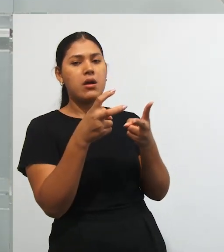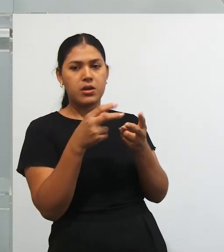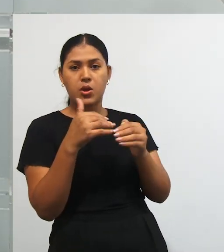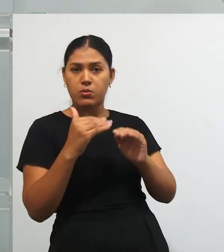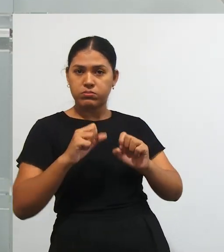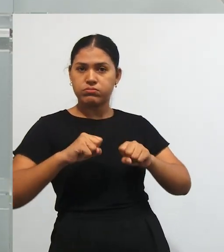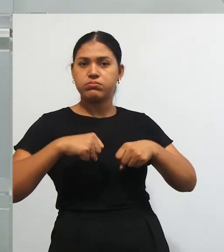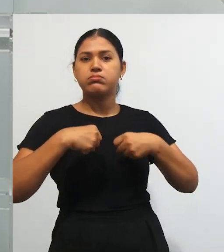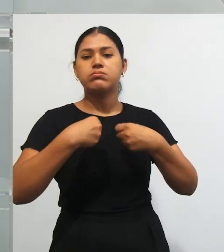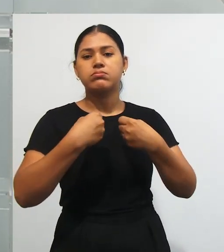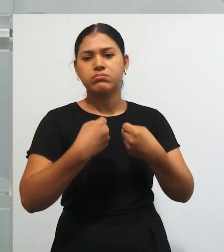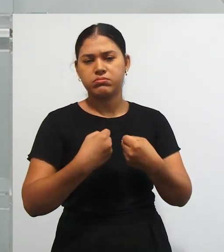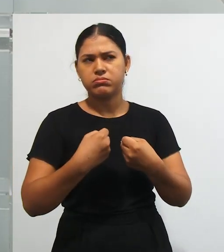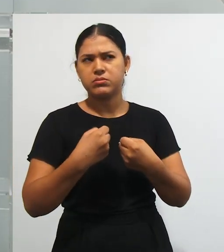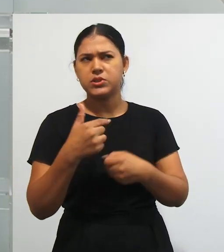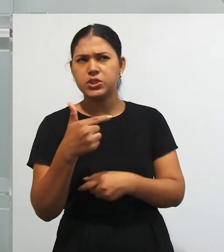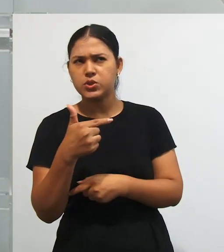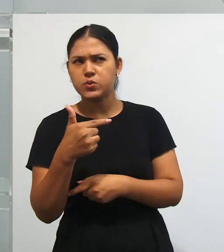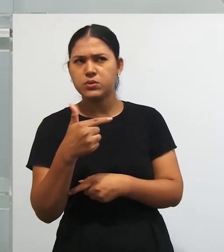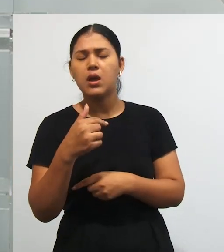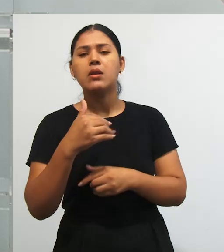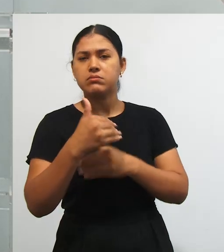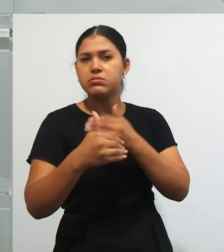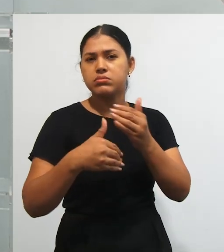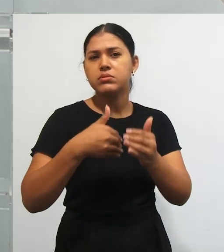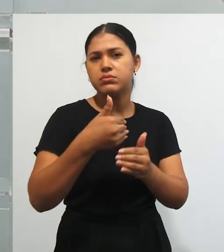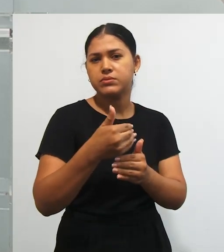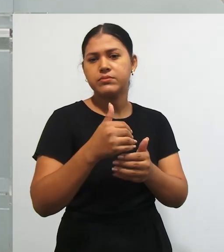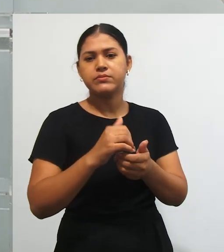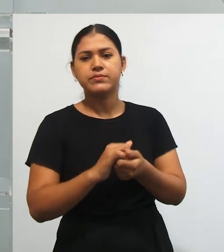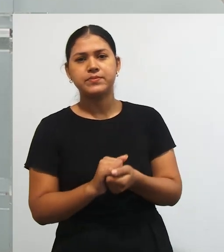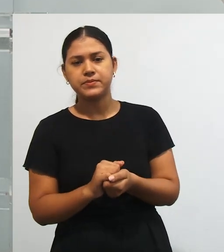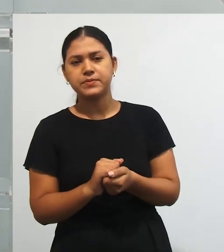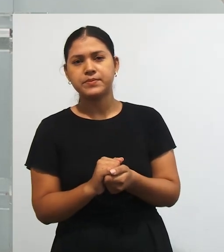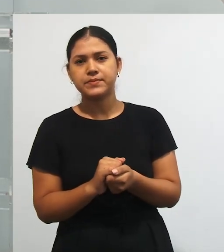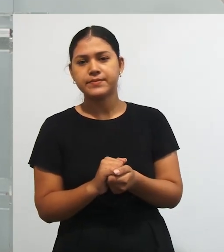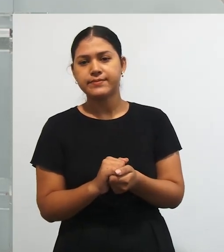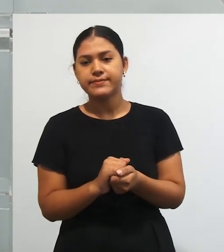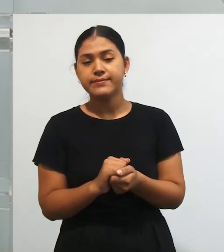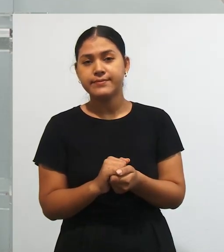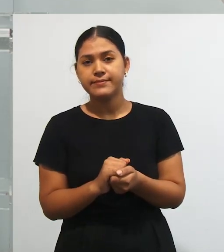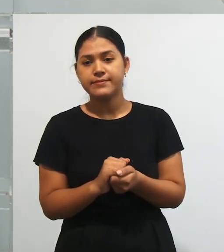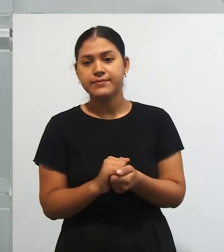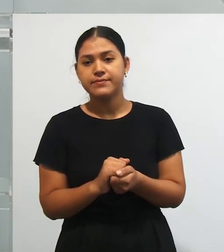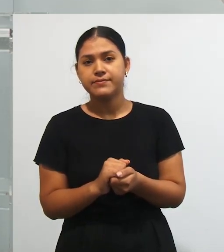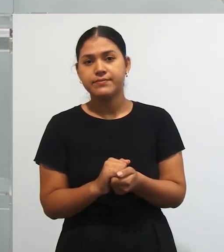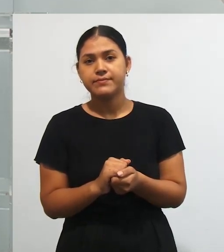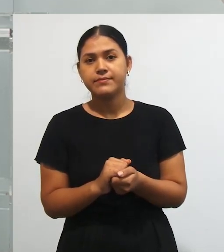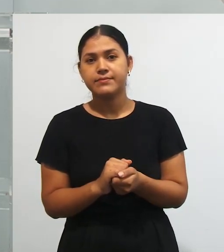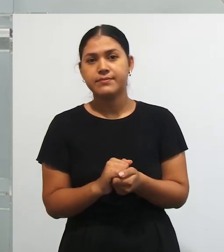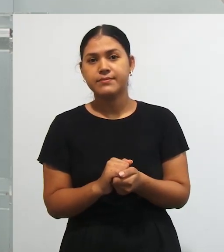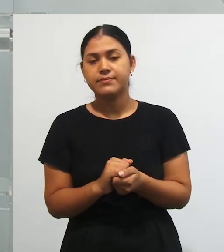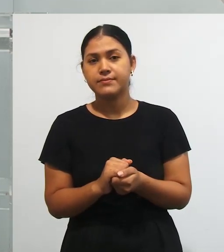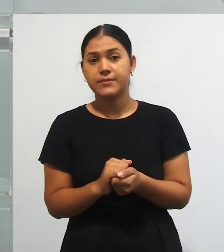aí, acho que a Segunda Guerra, né? Segunda Guerra Mundial. E aí